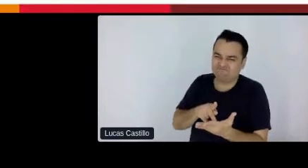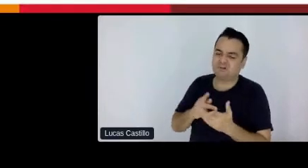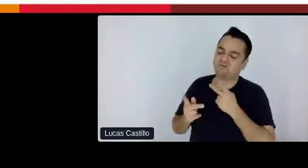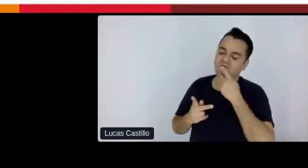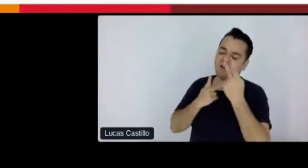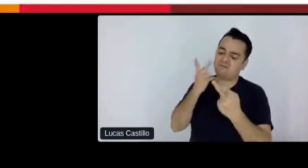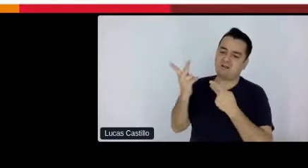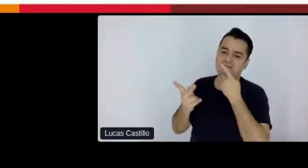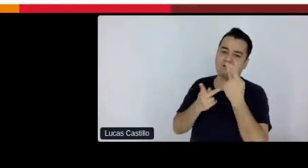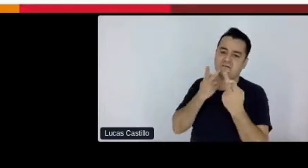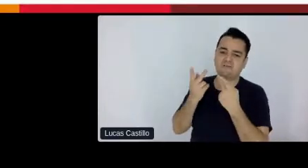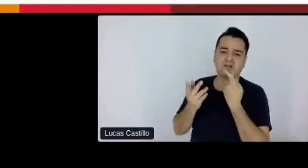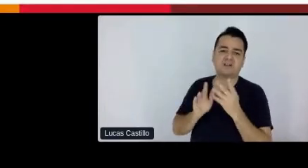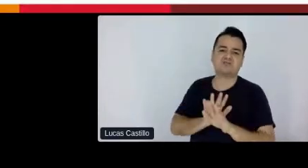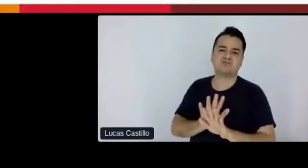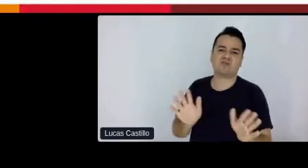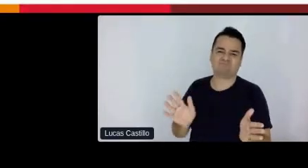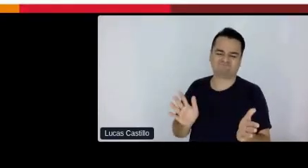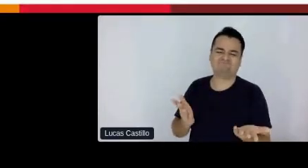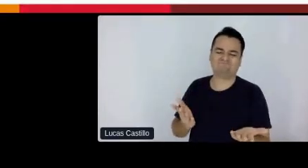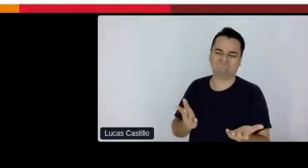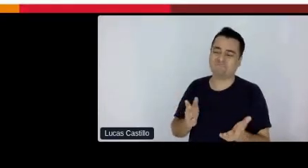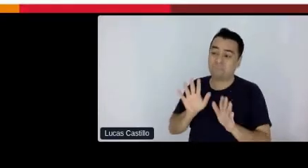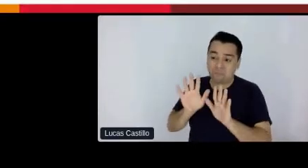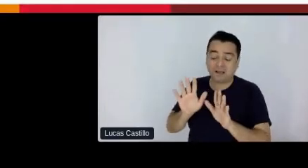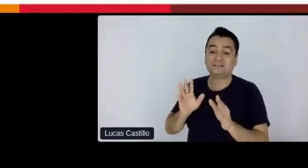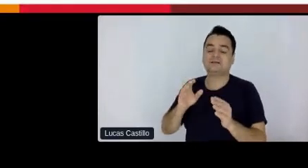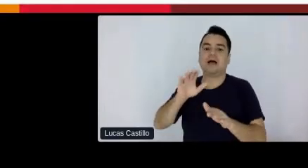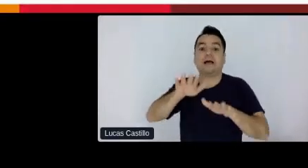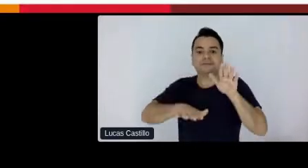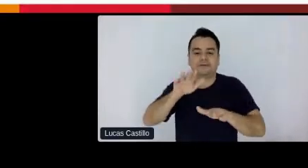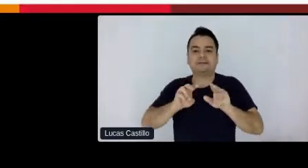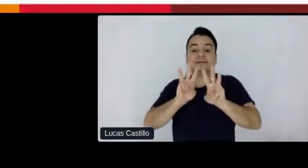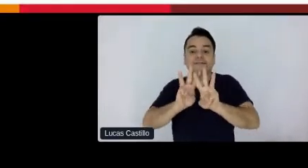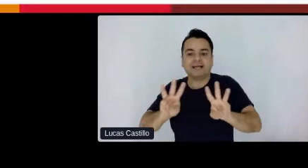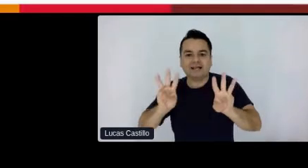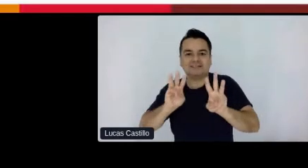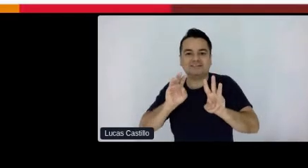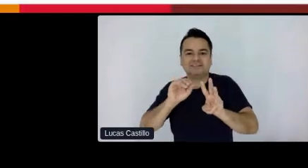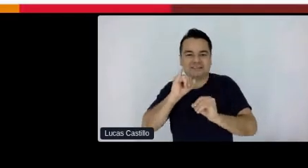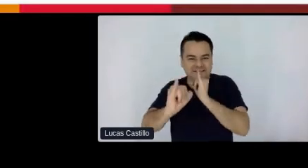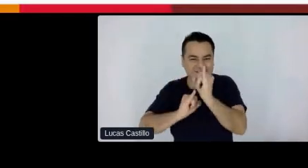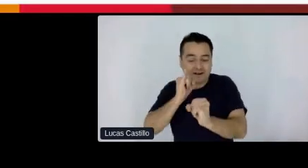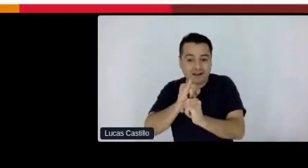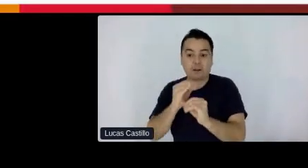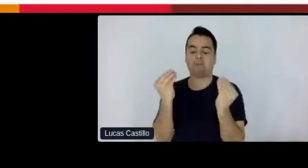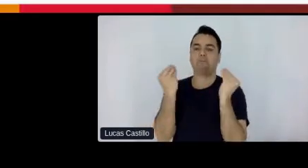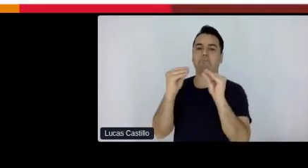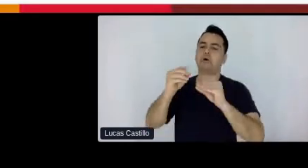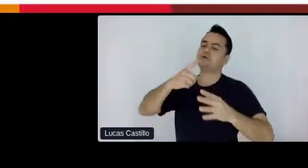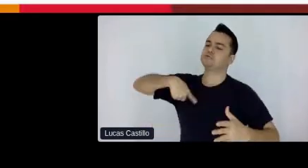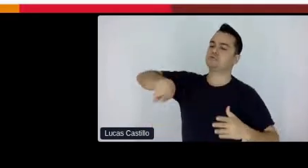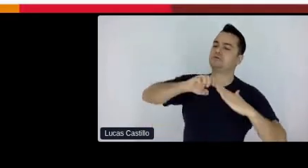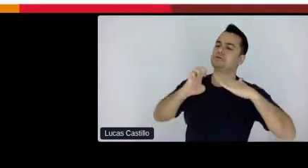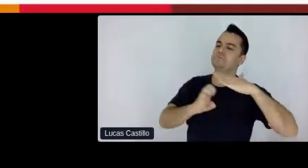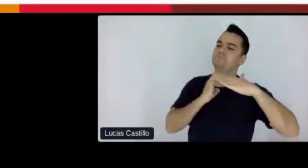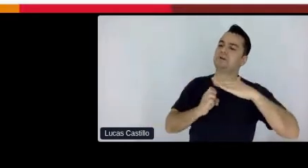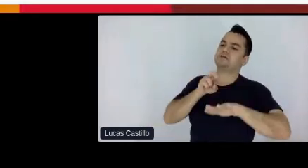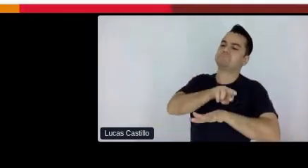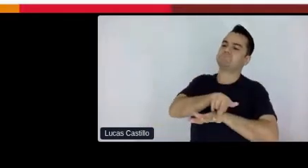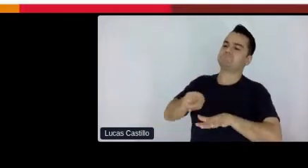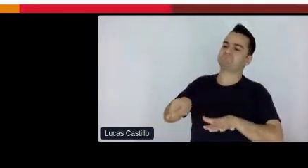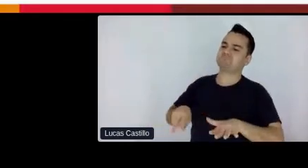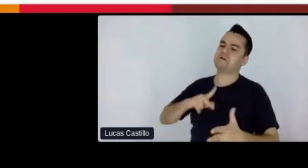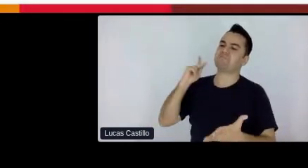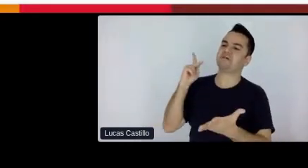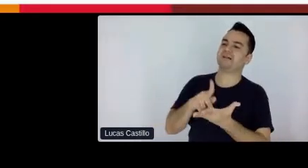no site da empresa. Então, pessoal, isso aqui é uma realidade que hoje as empresas elas estão se preparando para mostrar para o mercado que elas estão prontas,